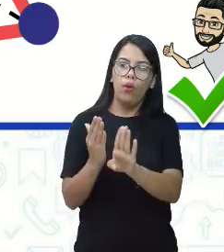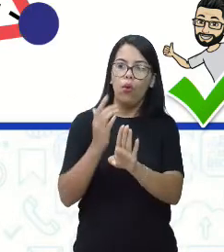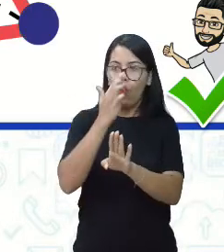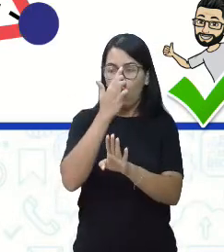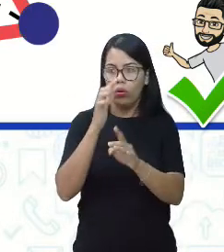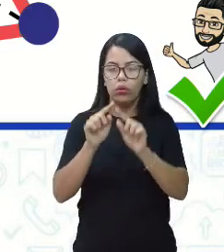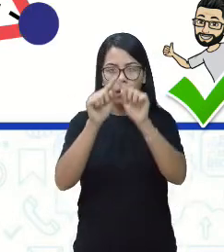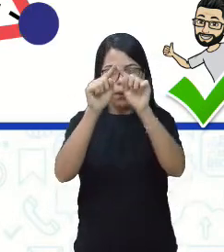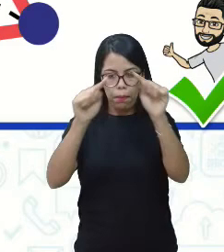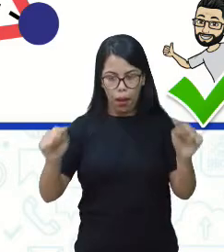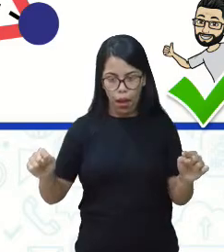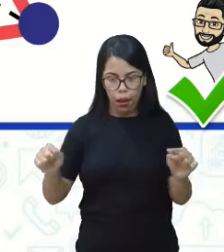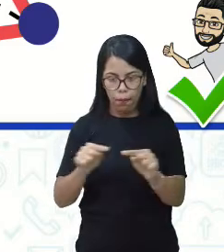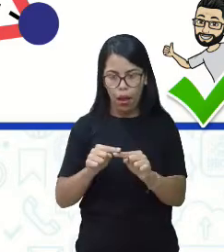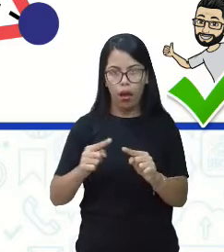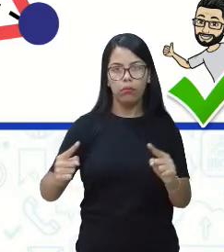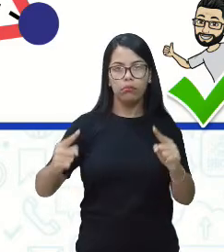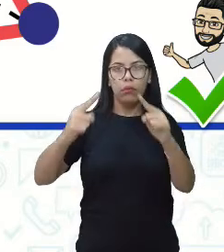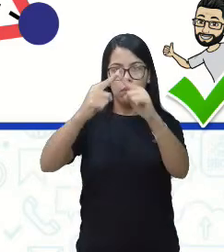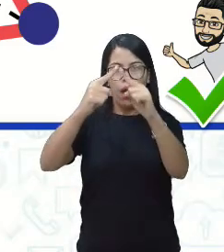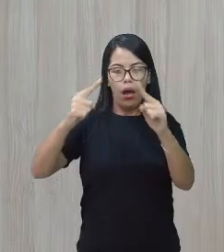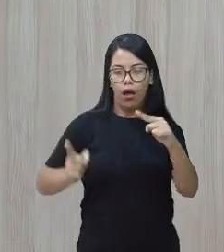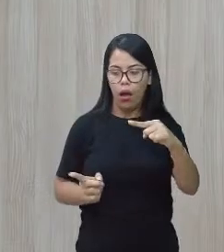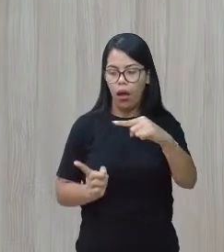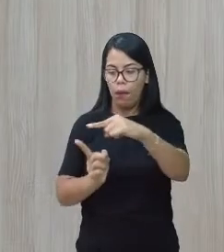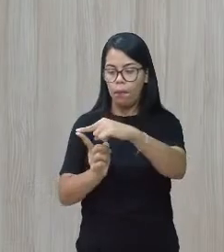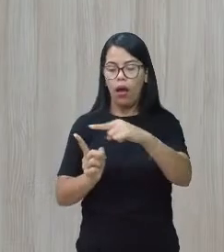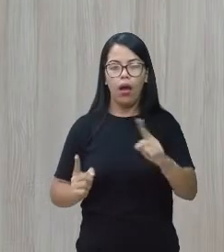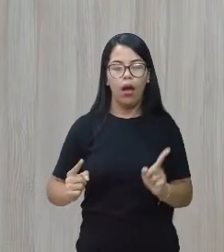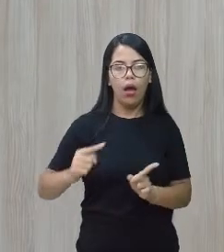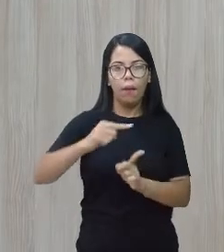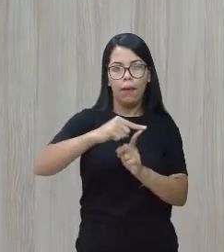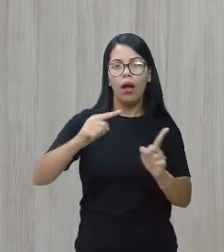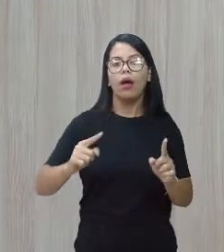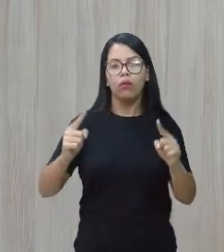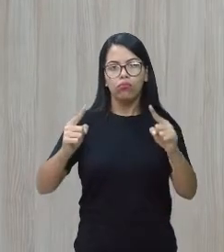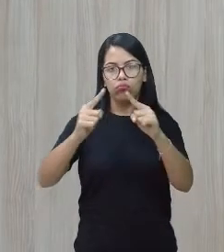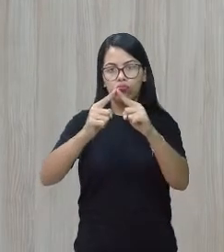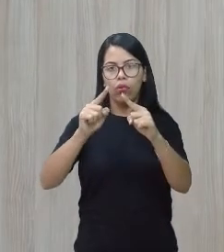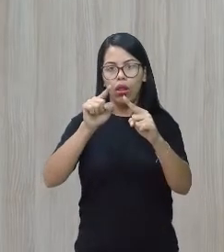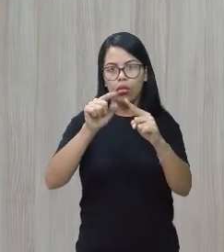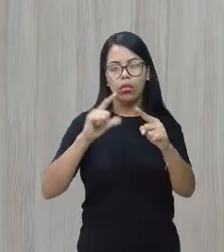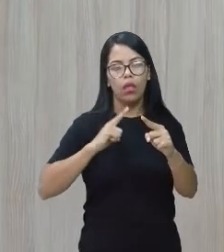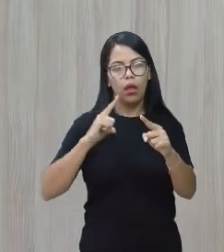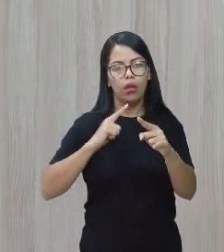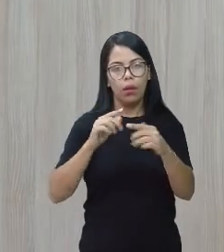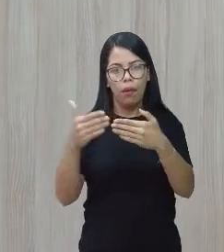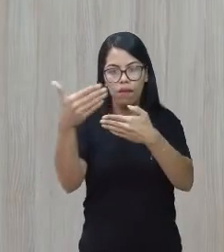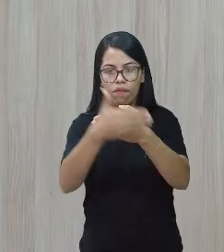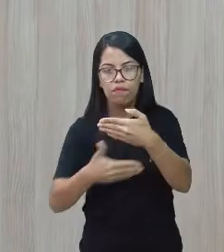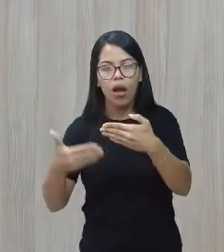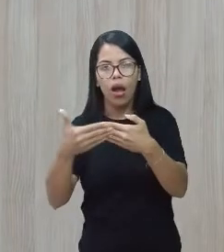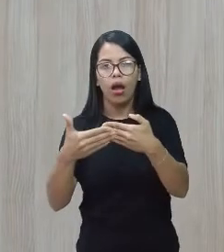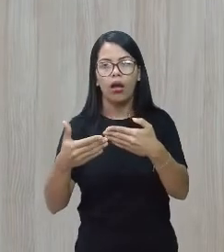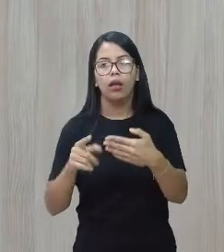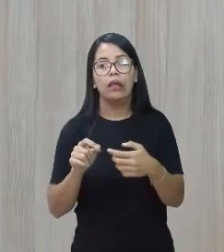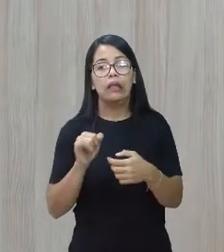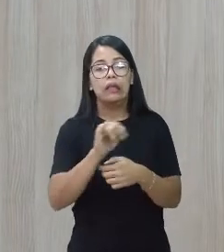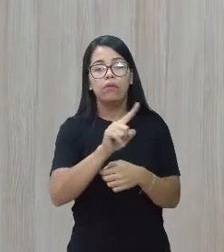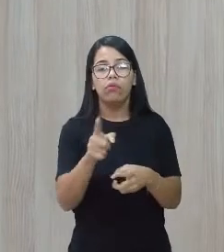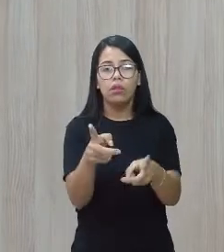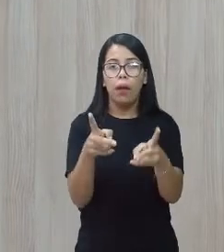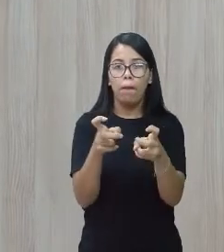as arestas, a gente tem a face. Você pode notar que a face do cubo são faces